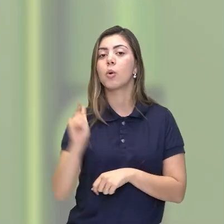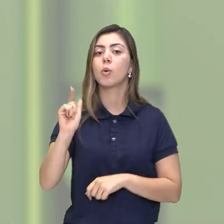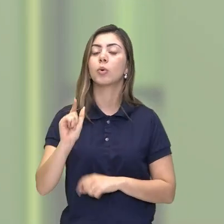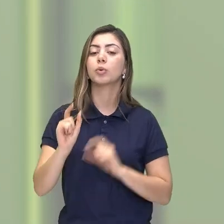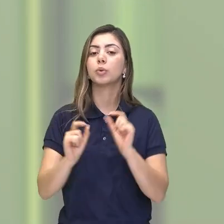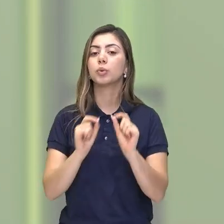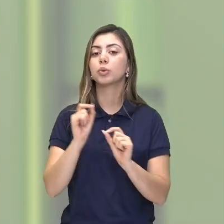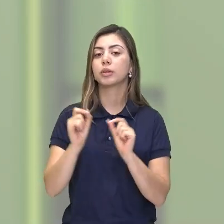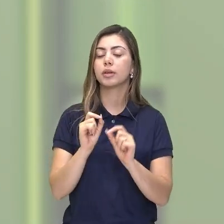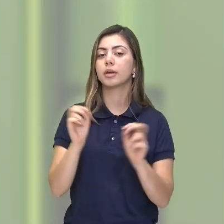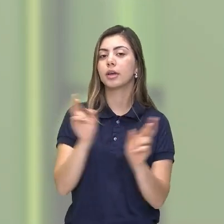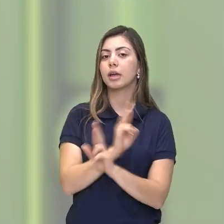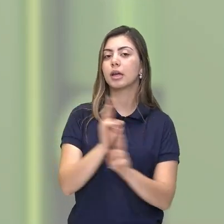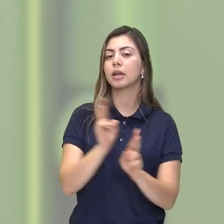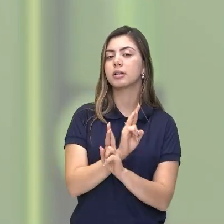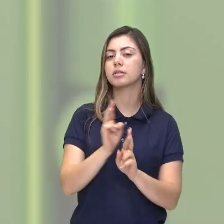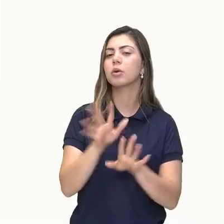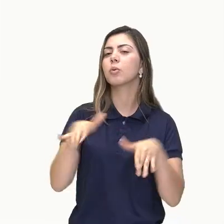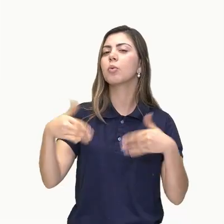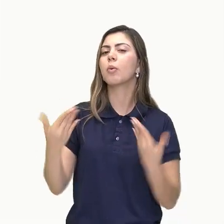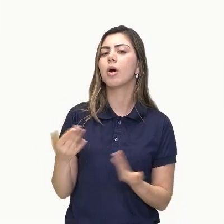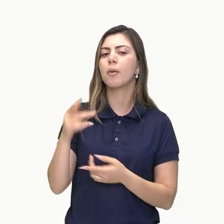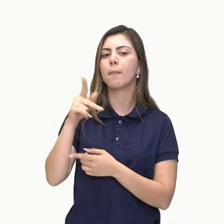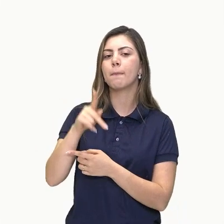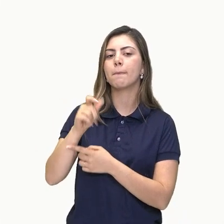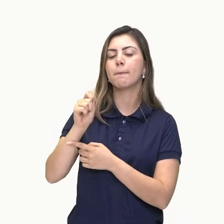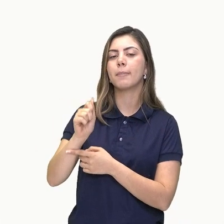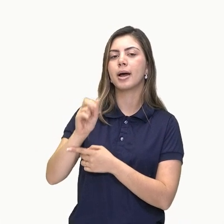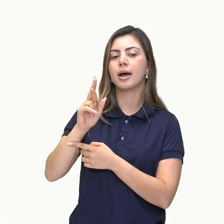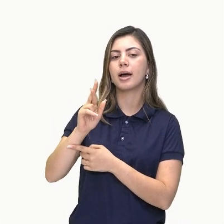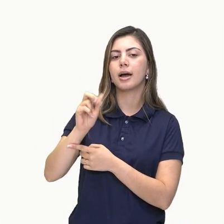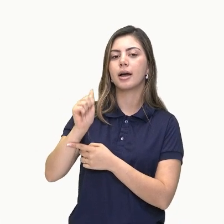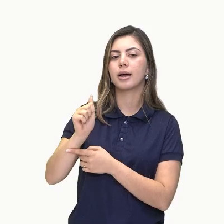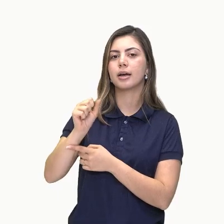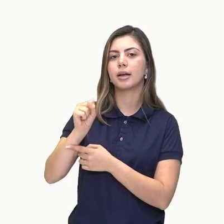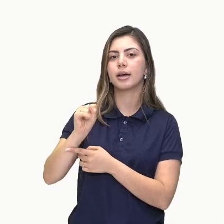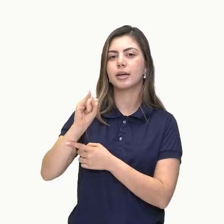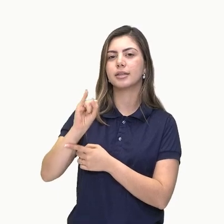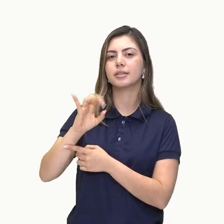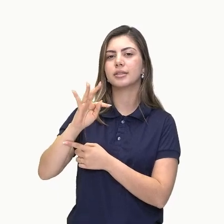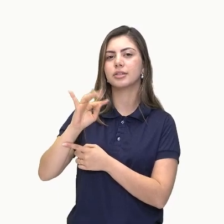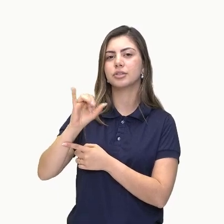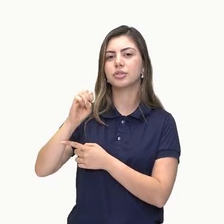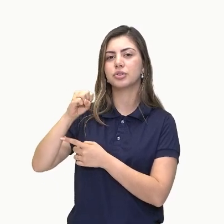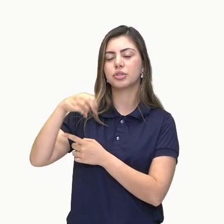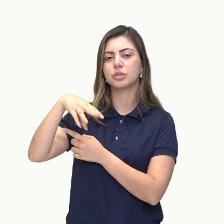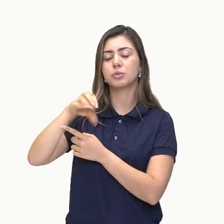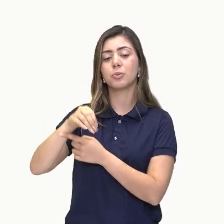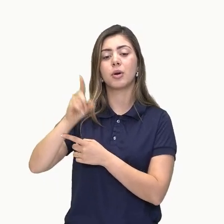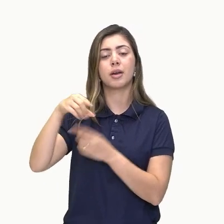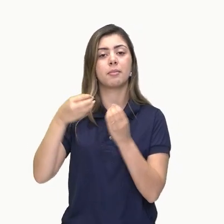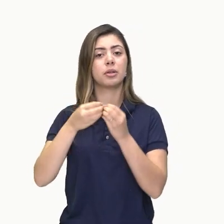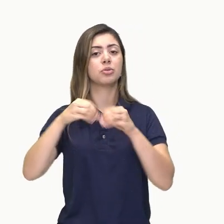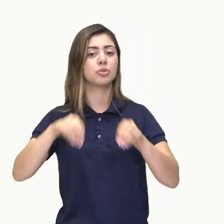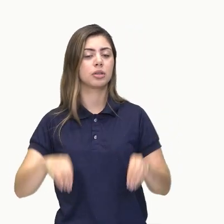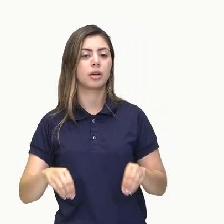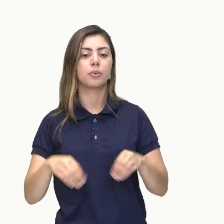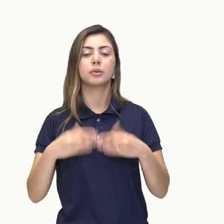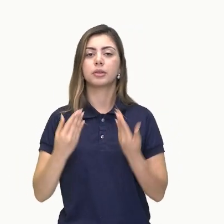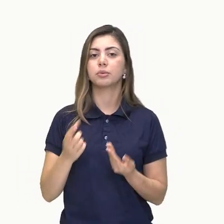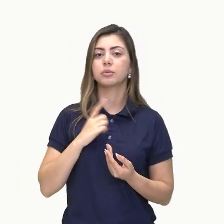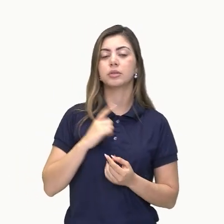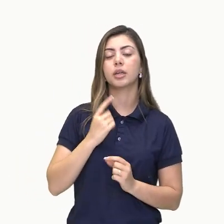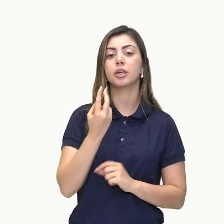chamado de parasitismo. Olha só. É uma relação entre duas espécies, na qual